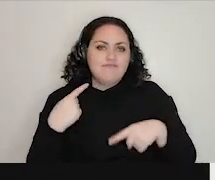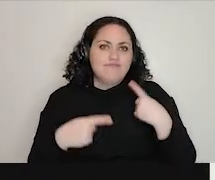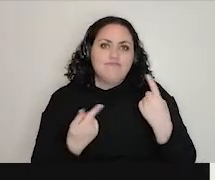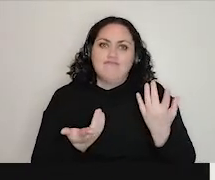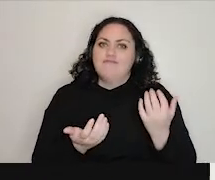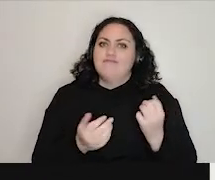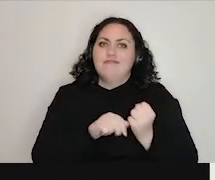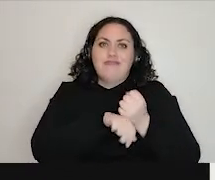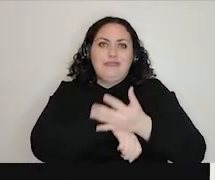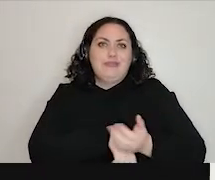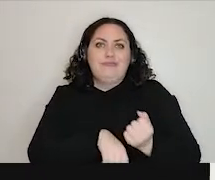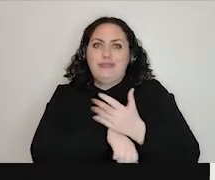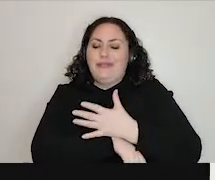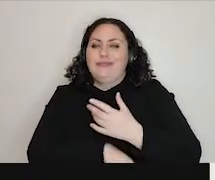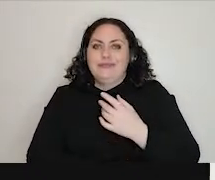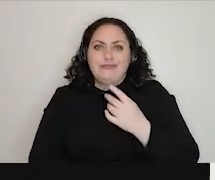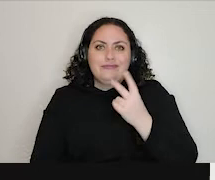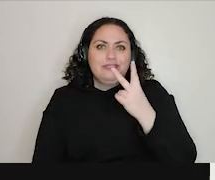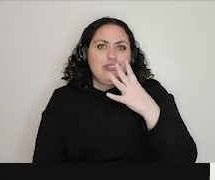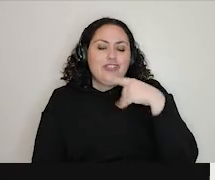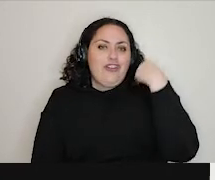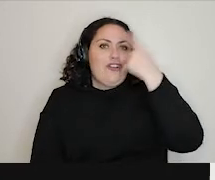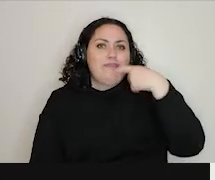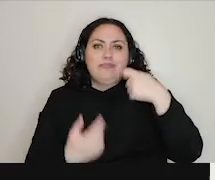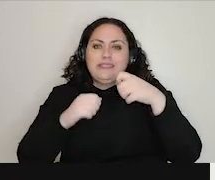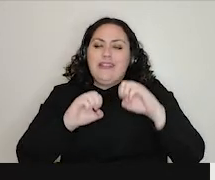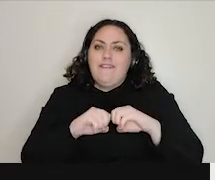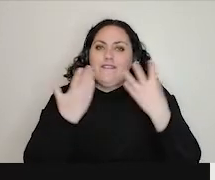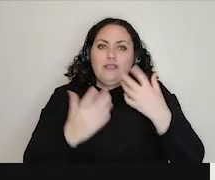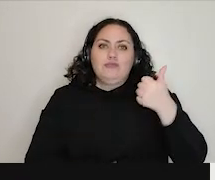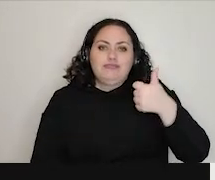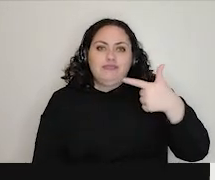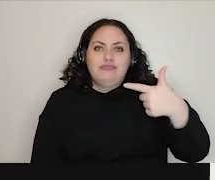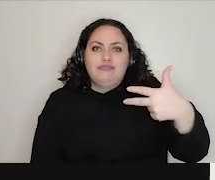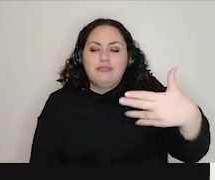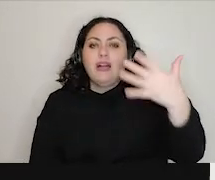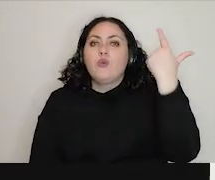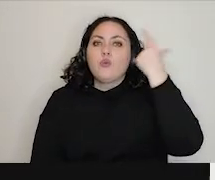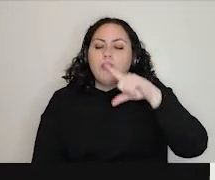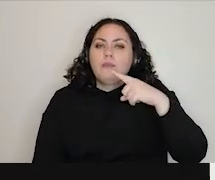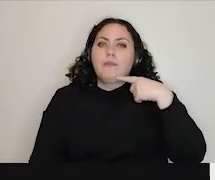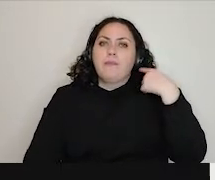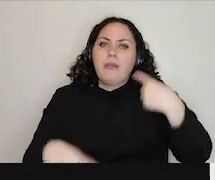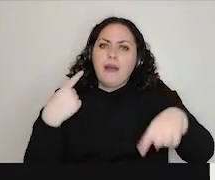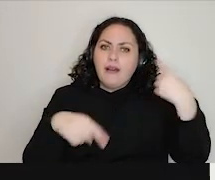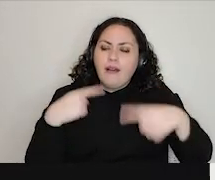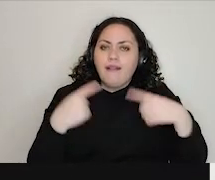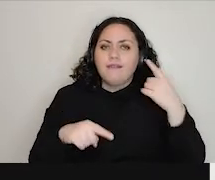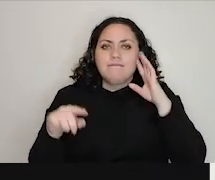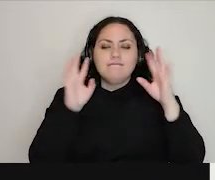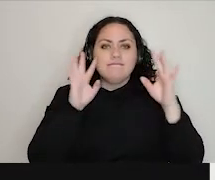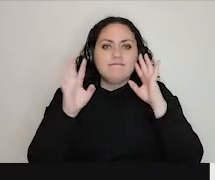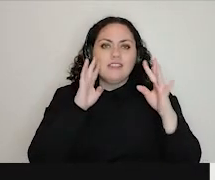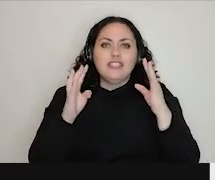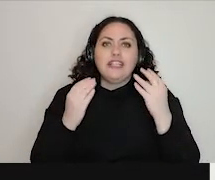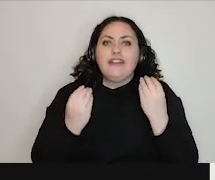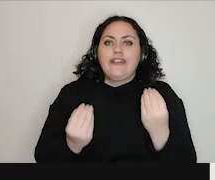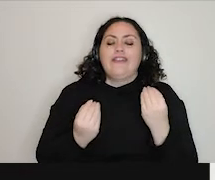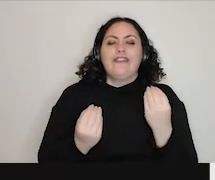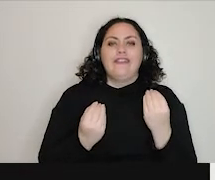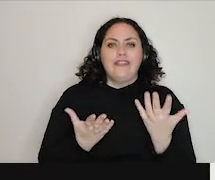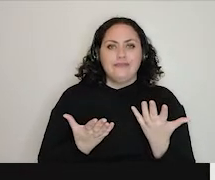vezes, né, muitas noites, teriam que ter vários eventos para a gente conseguir dar conta, né, do quanto de